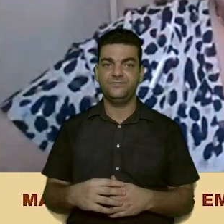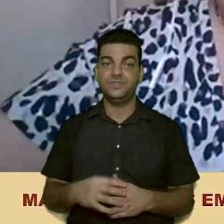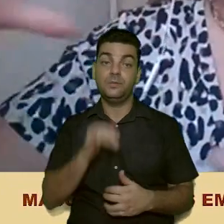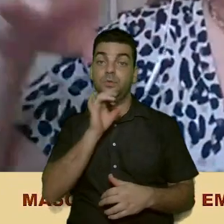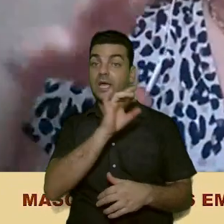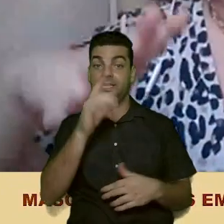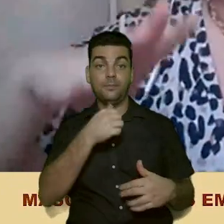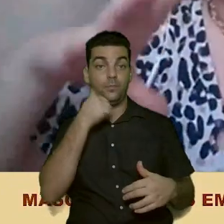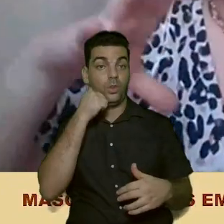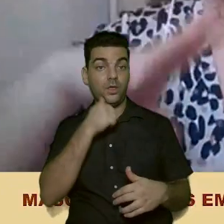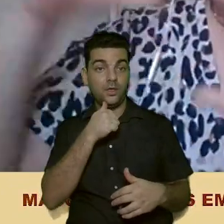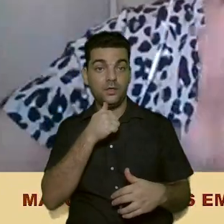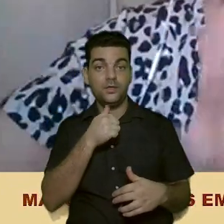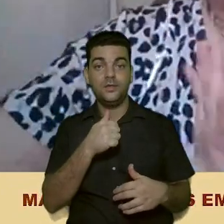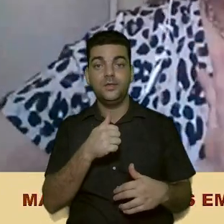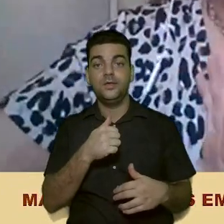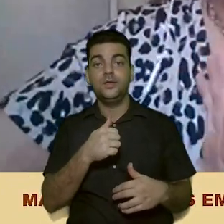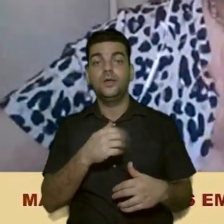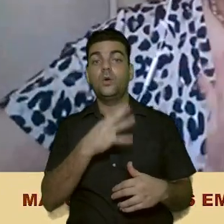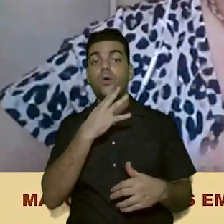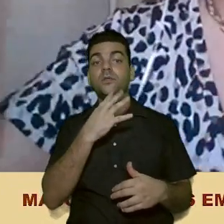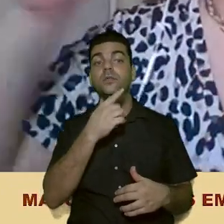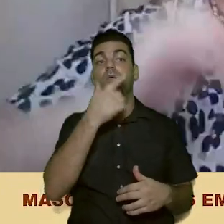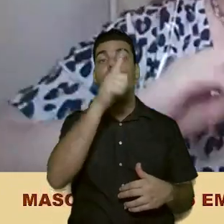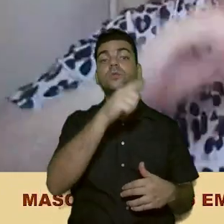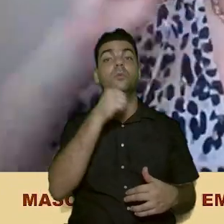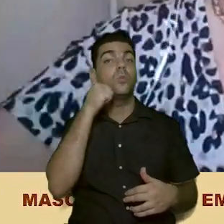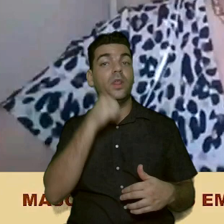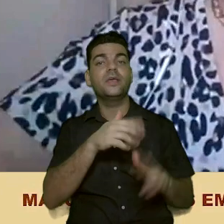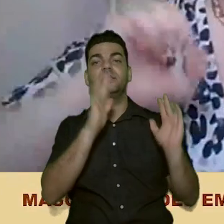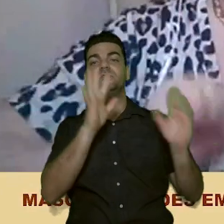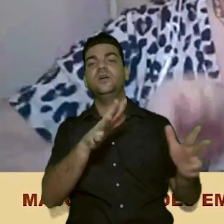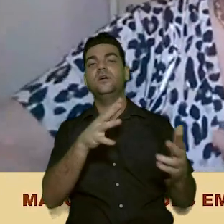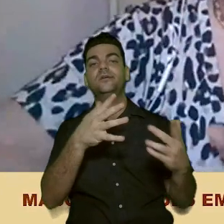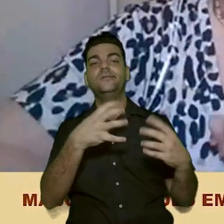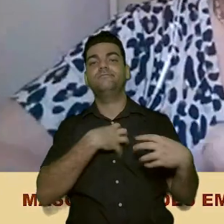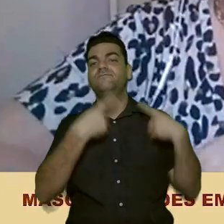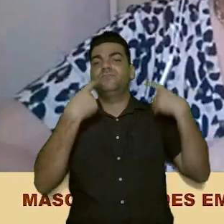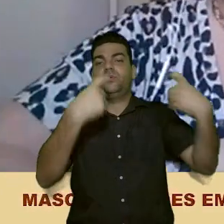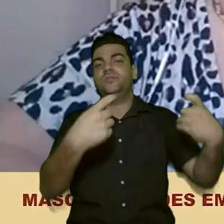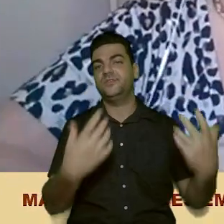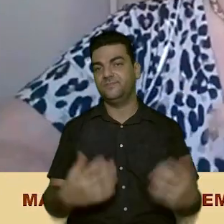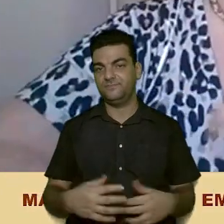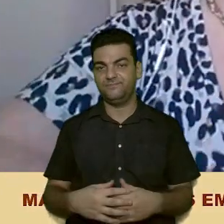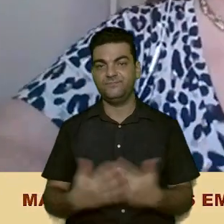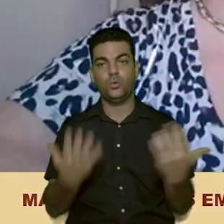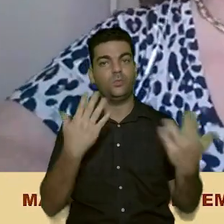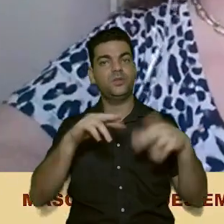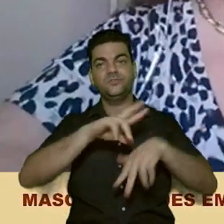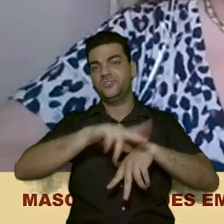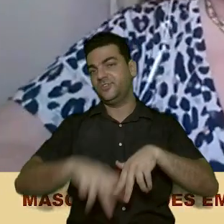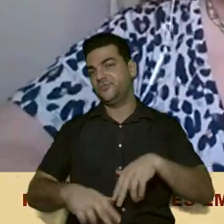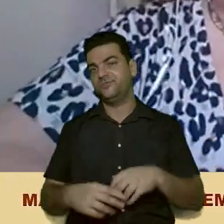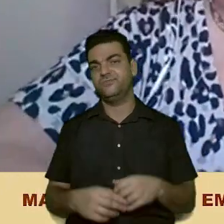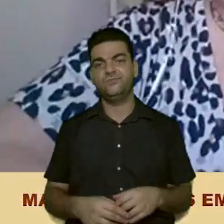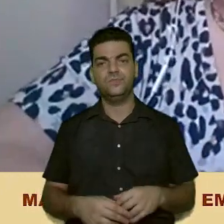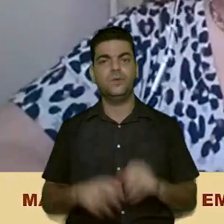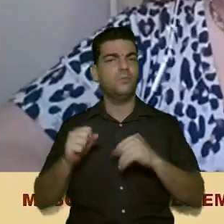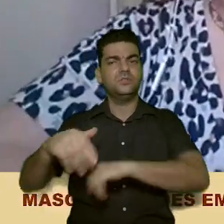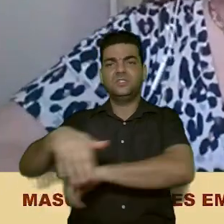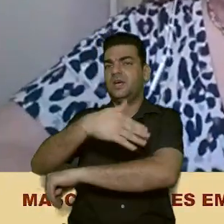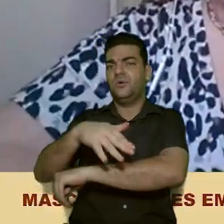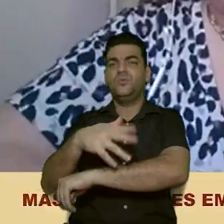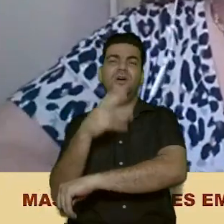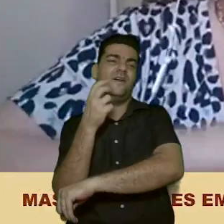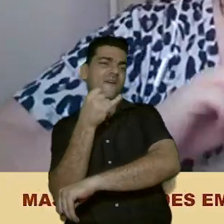mulher conhece pelo menos uma outra mulher que foi vítima de algum tipo de violência baseada no gênero, seja uma cantada passando em frente